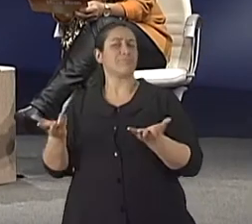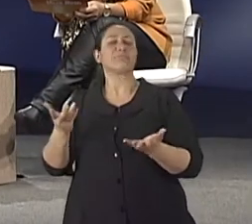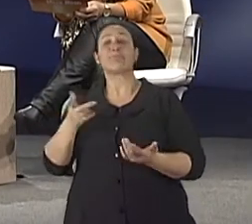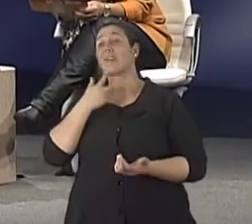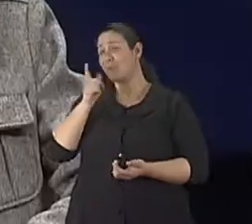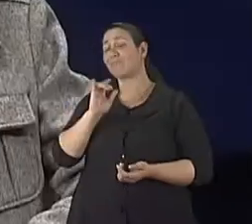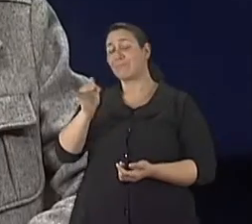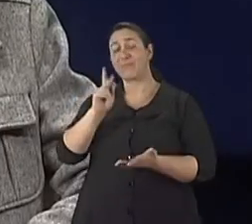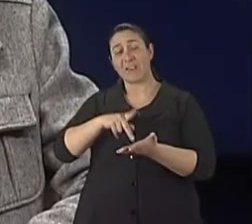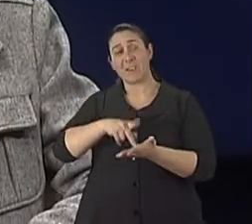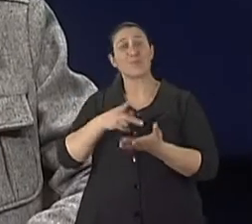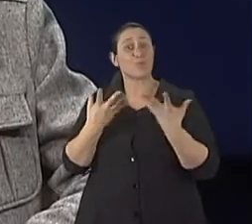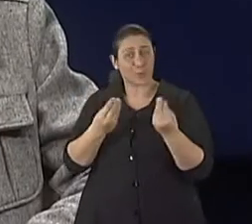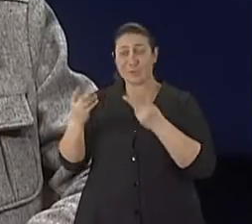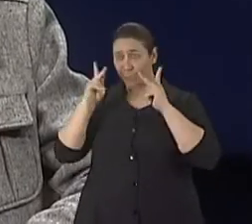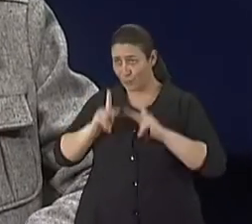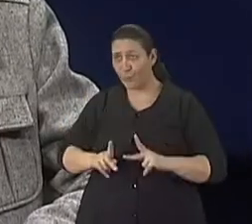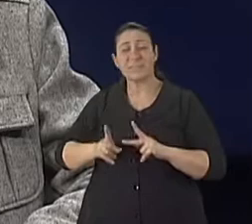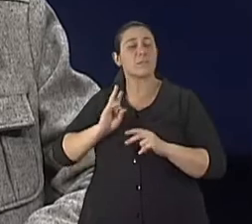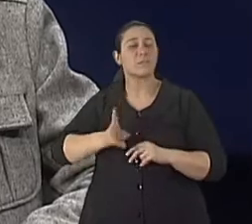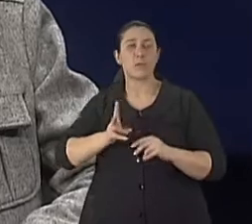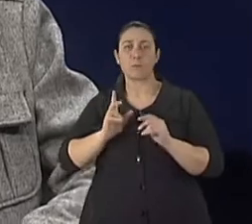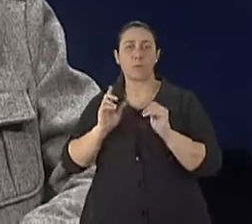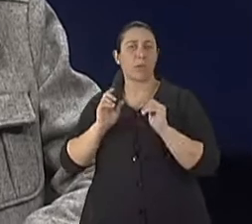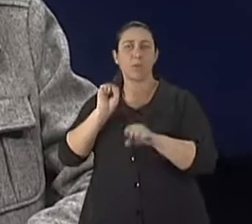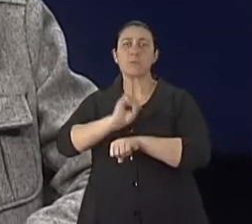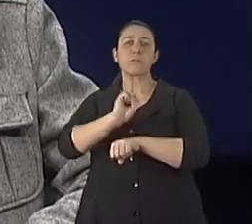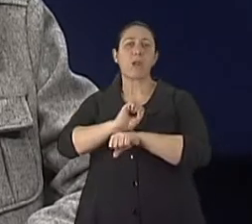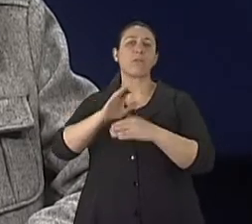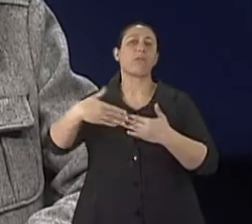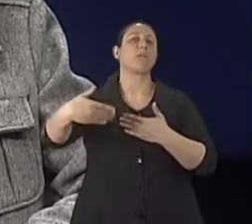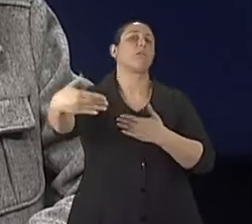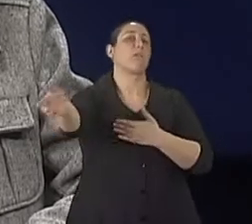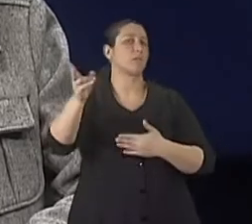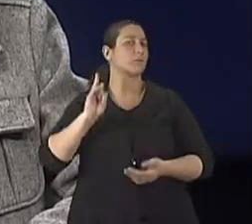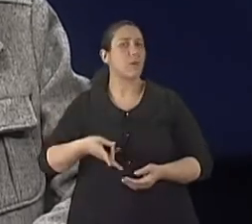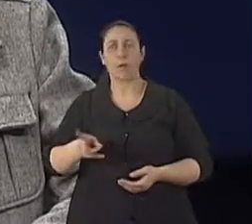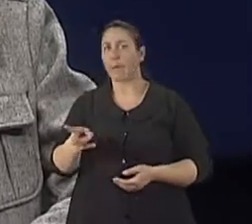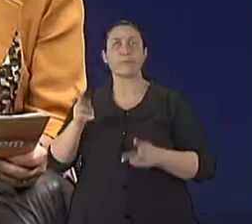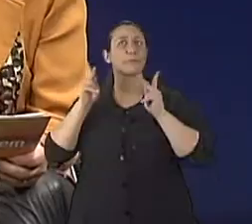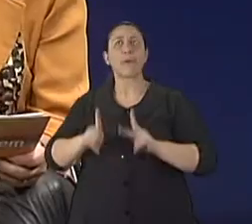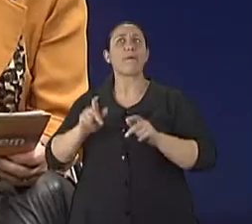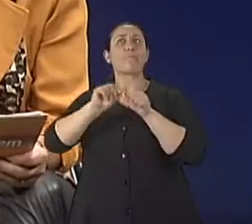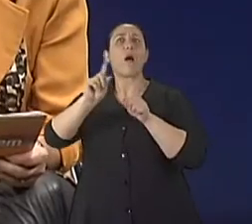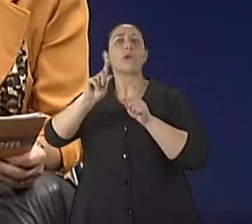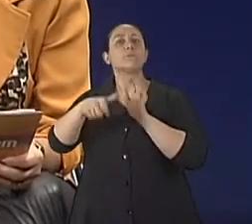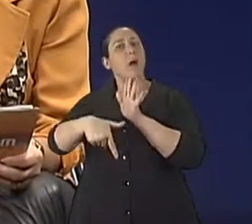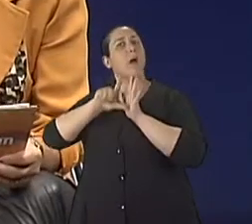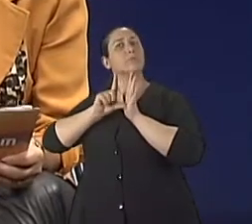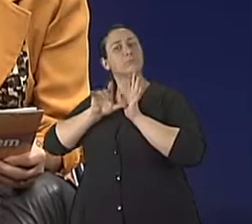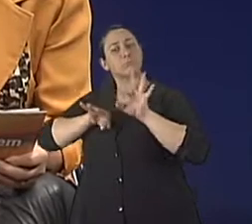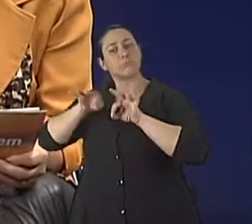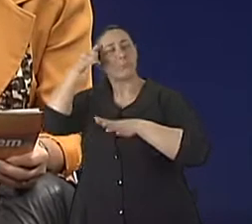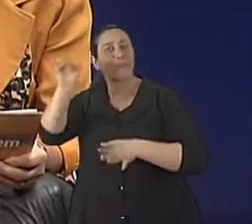deixando isso para segundo plano é tentar se de tudo até procurar o atendimento médico é clara e quais são os mais comuns